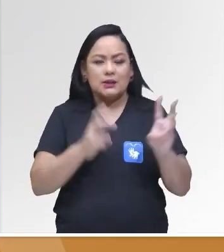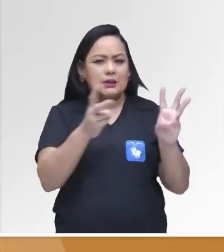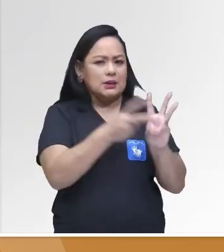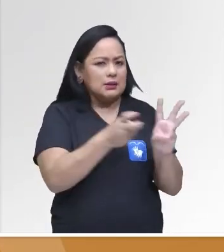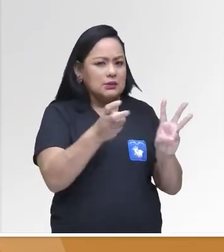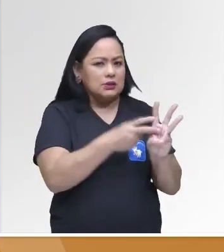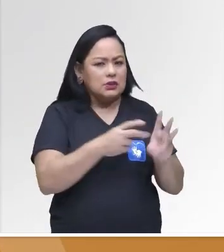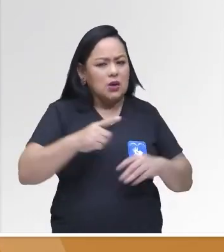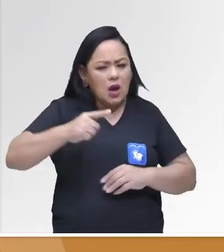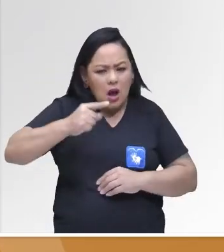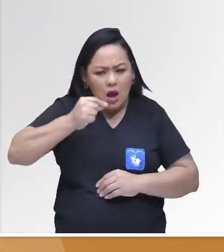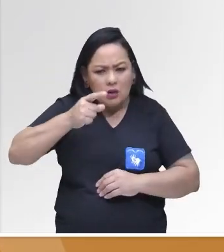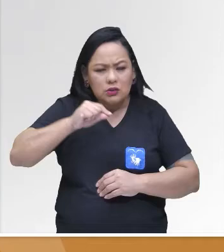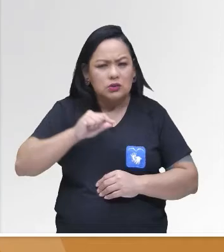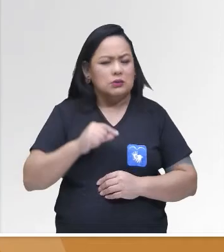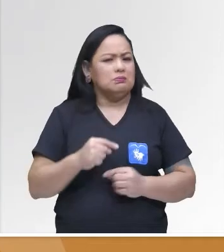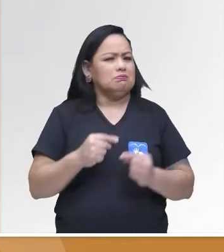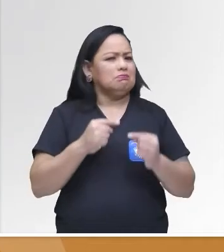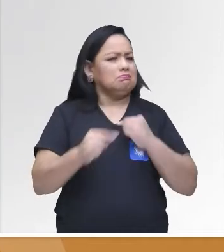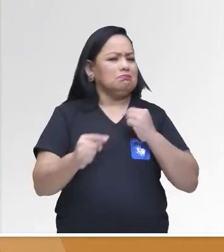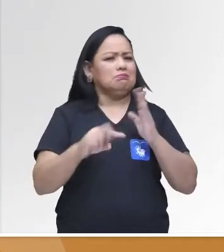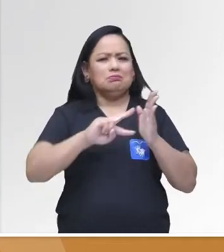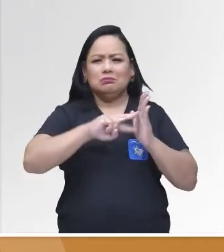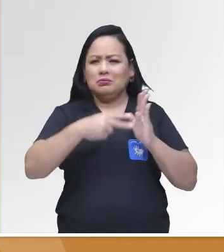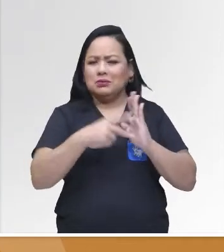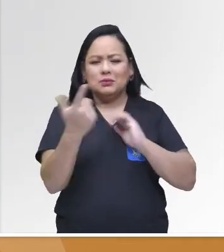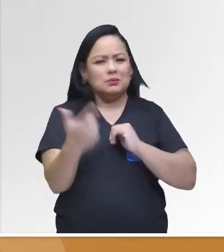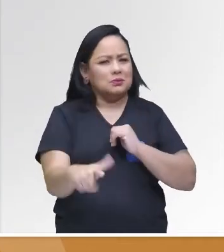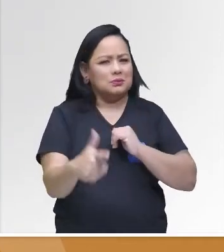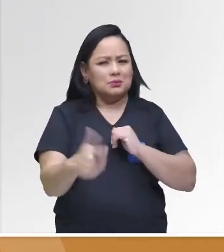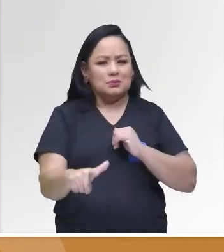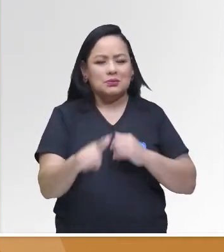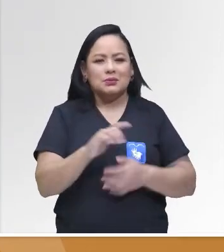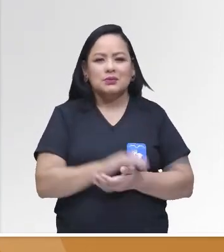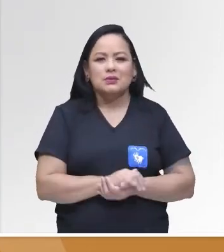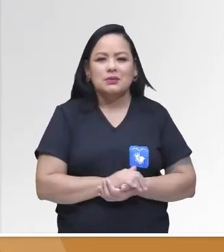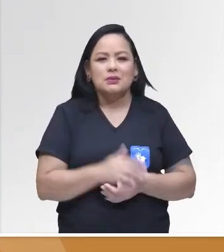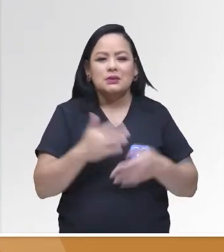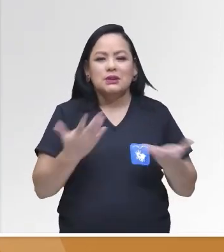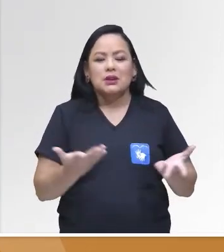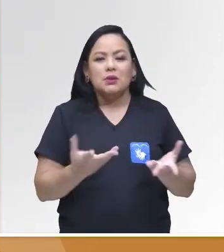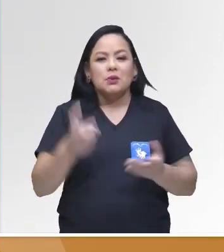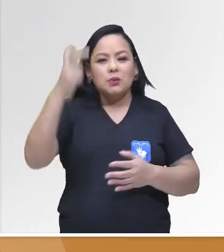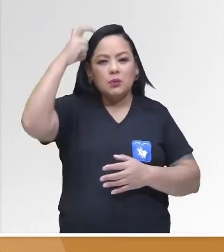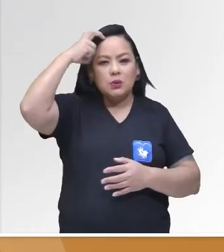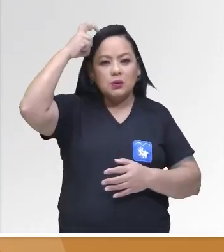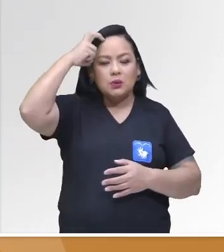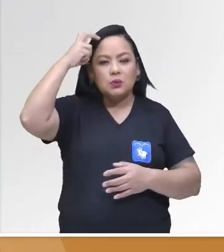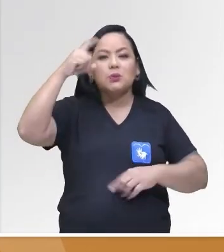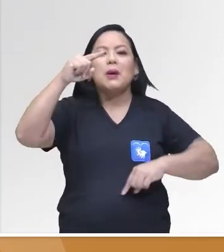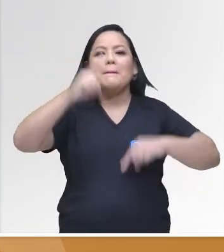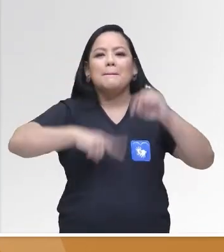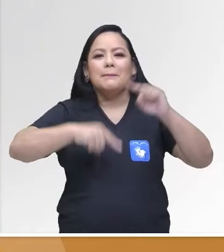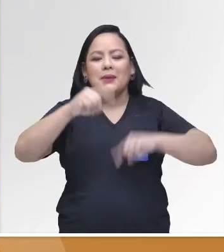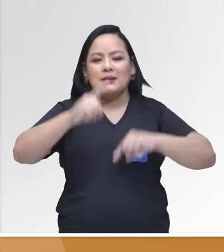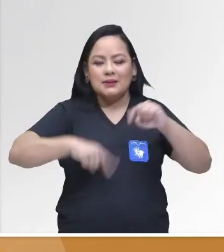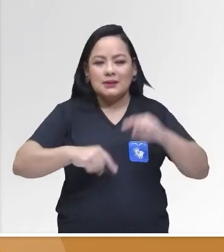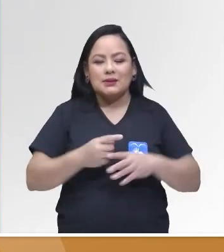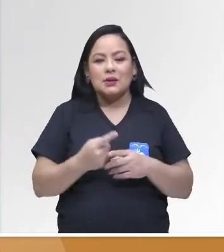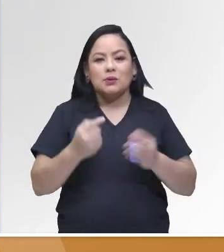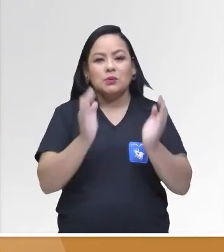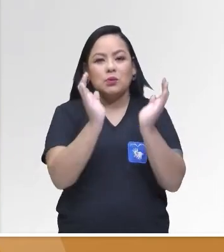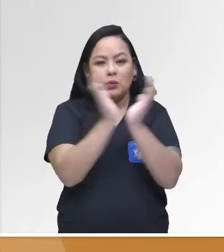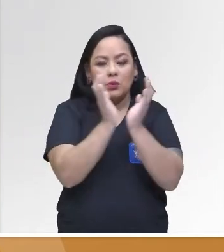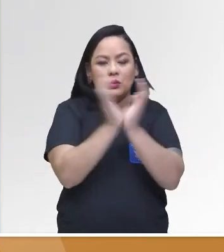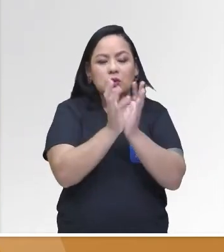o hashi não faz nenhum sentido. E isso é a cultura material, que é o conjunto